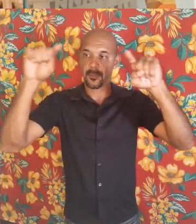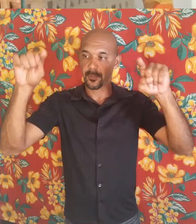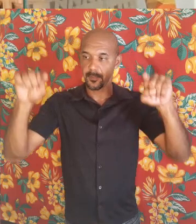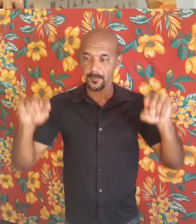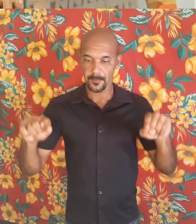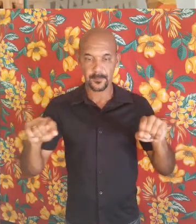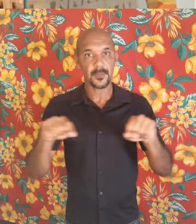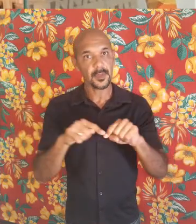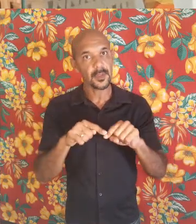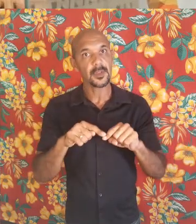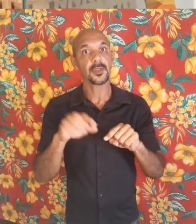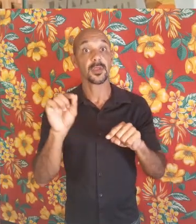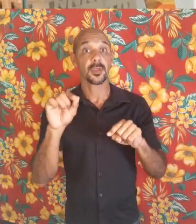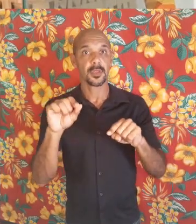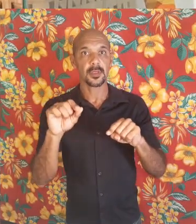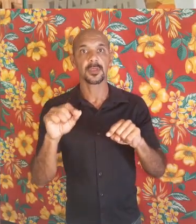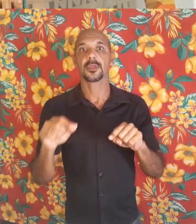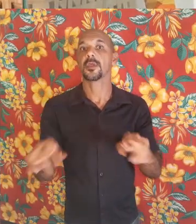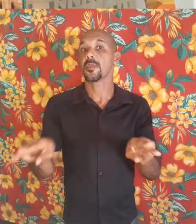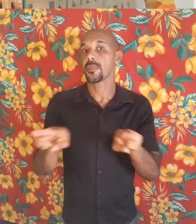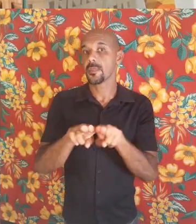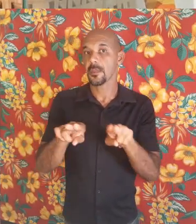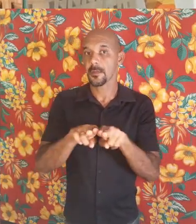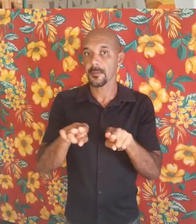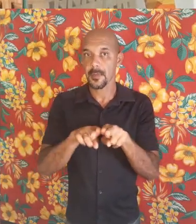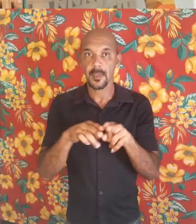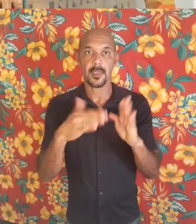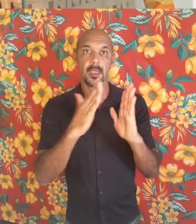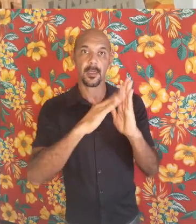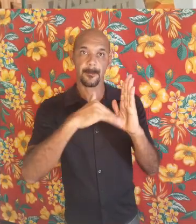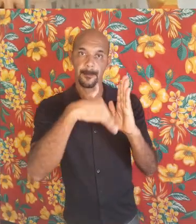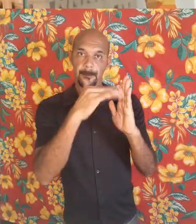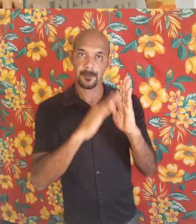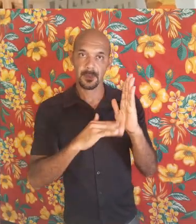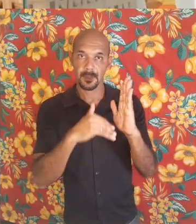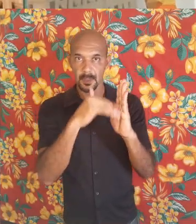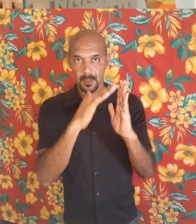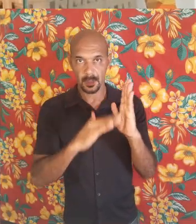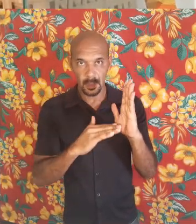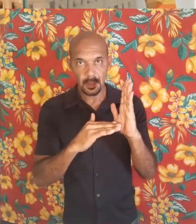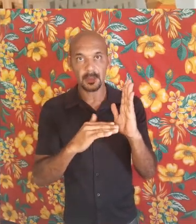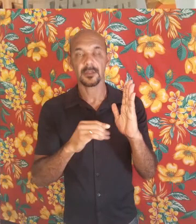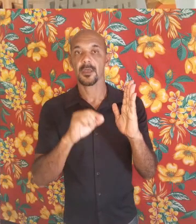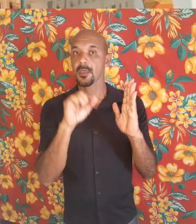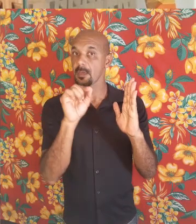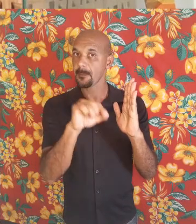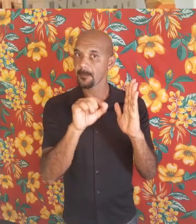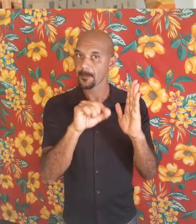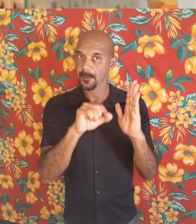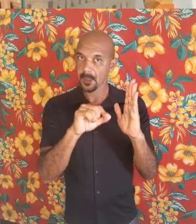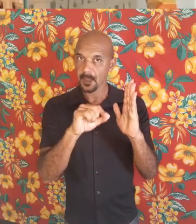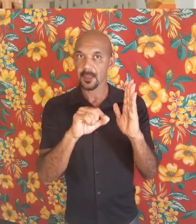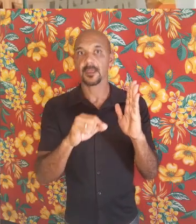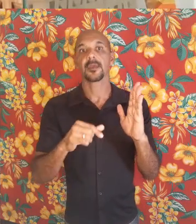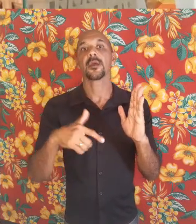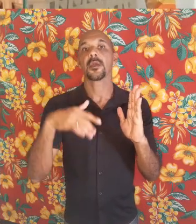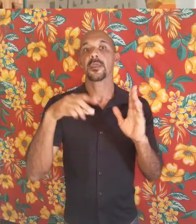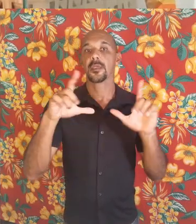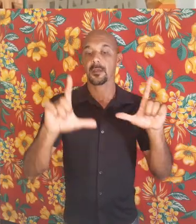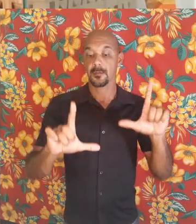também é pintada, certo? Eu marco ela, marco onde vai ficar o quadro e